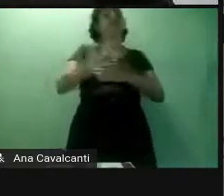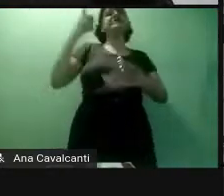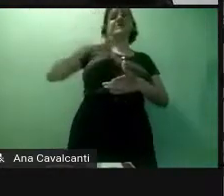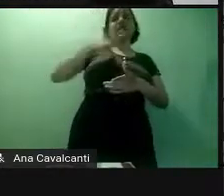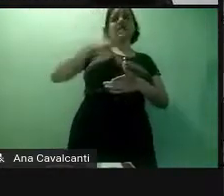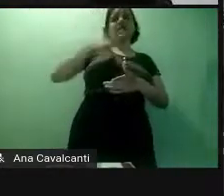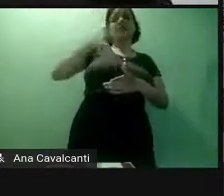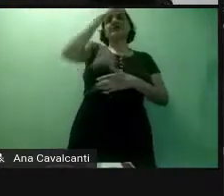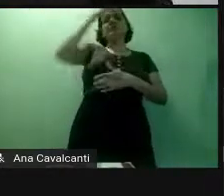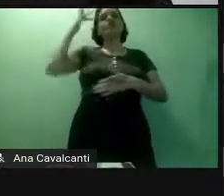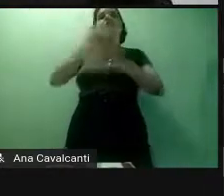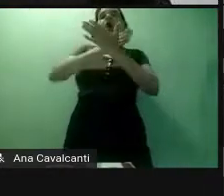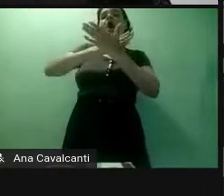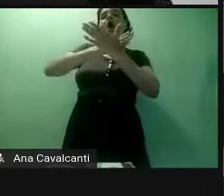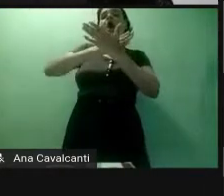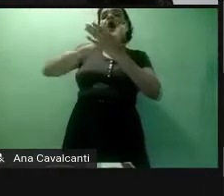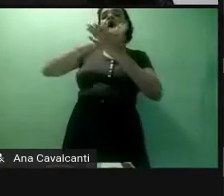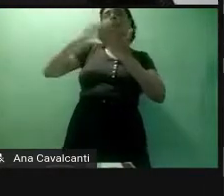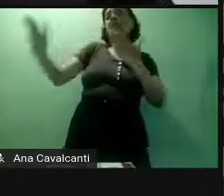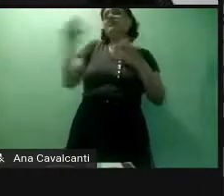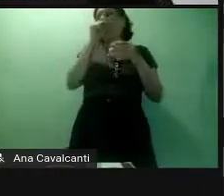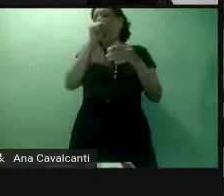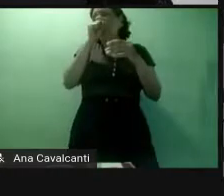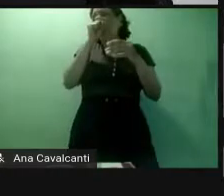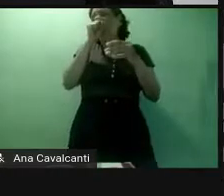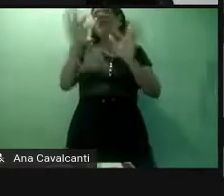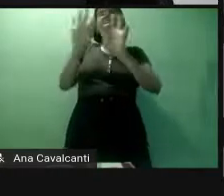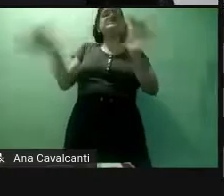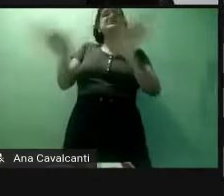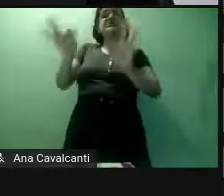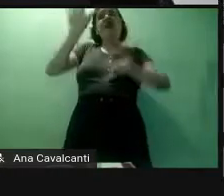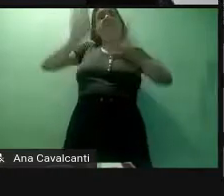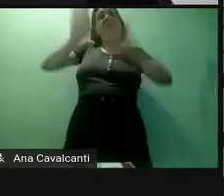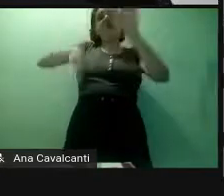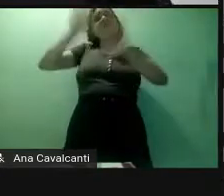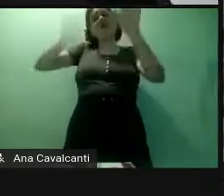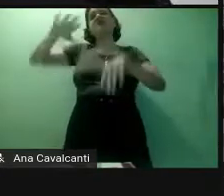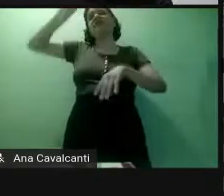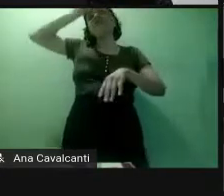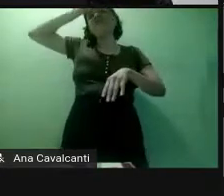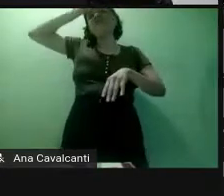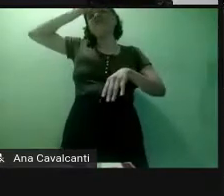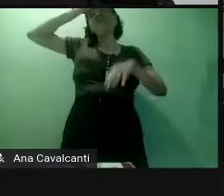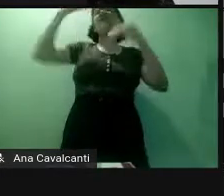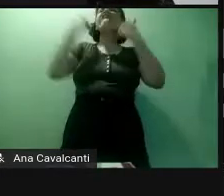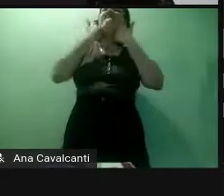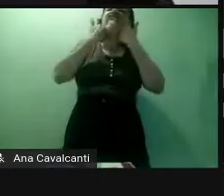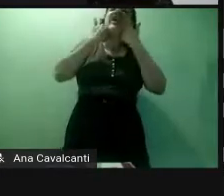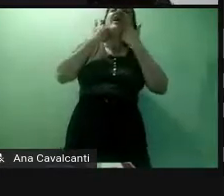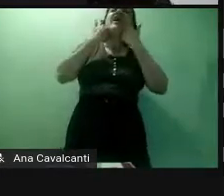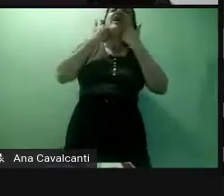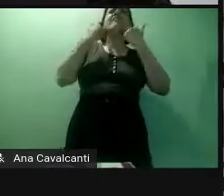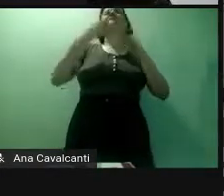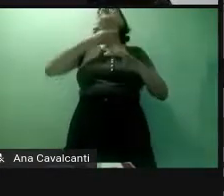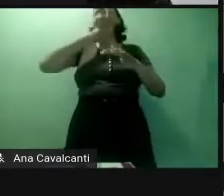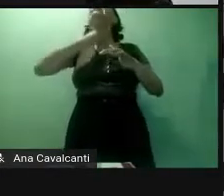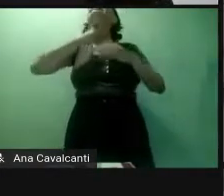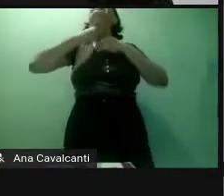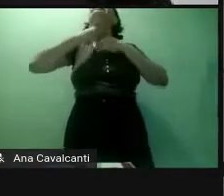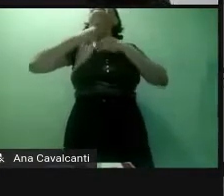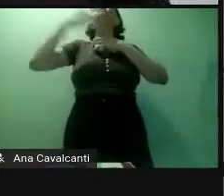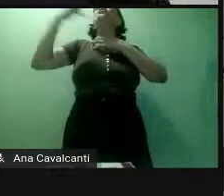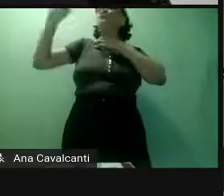elas começam com uma tossezinha ou têm uma febre, uma dorzinha de garganta leve, ou se não só teve febre e dor de cabeça,